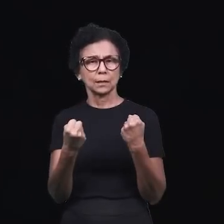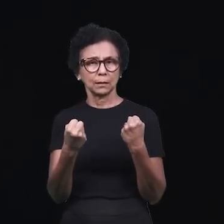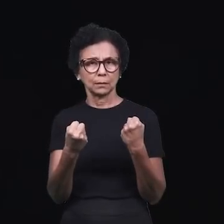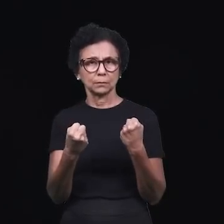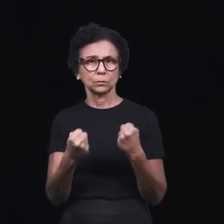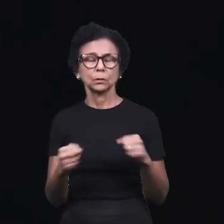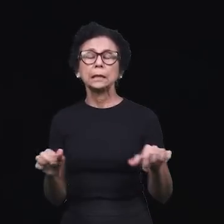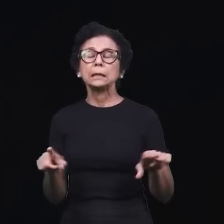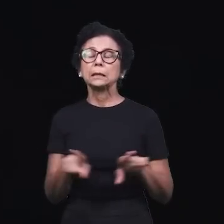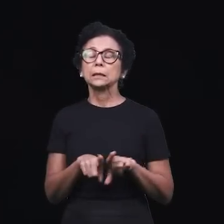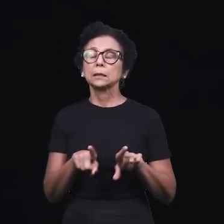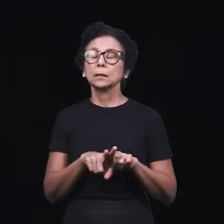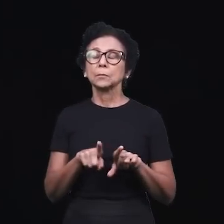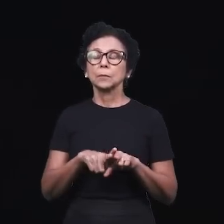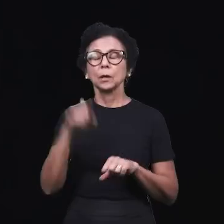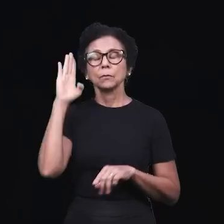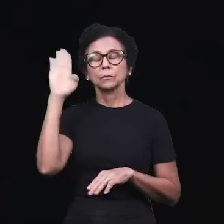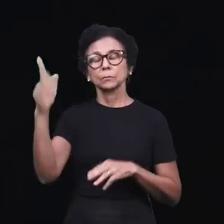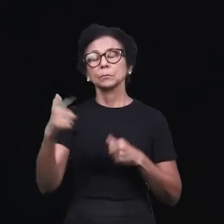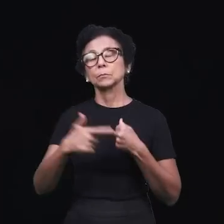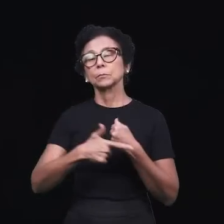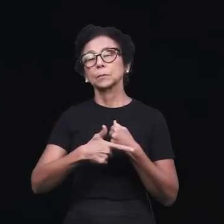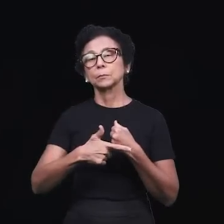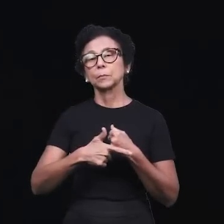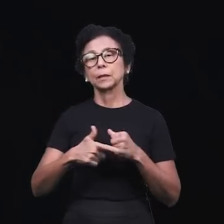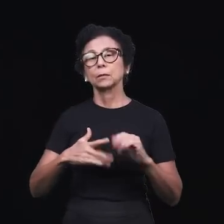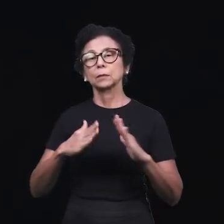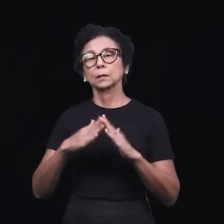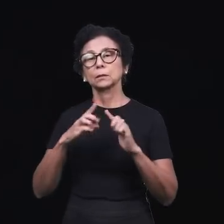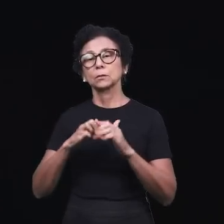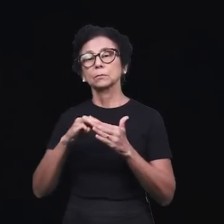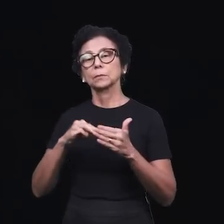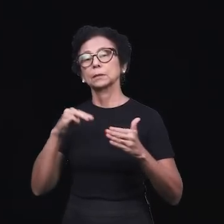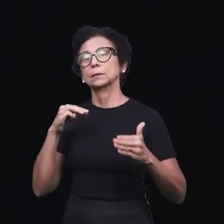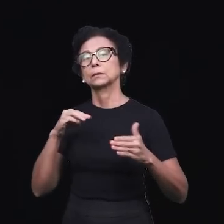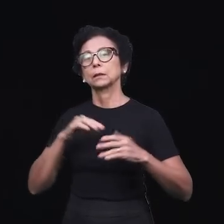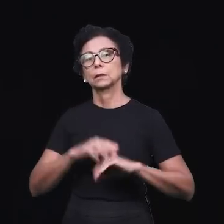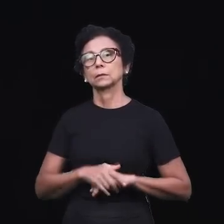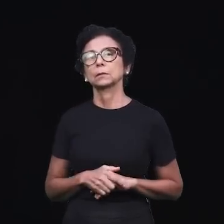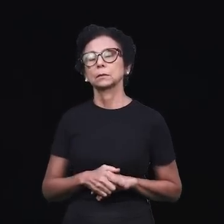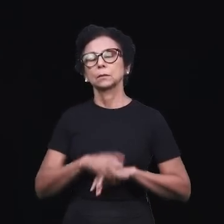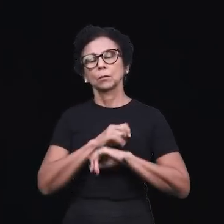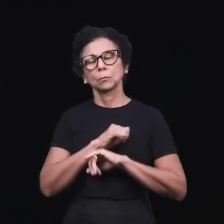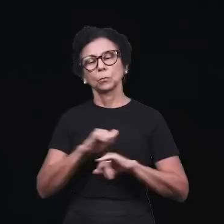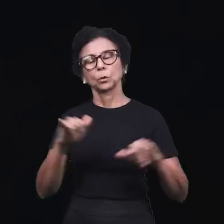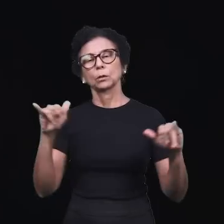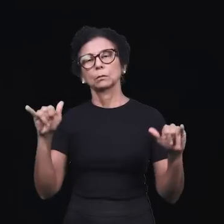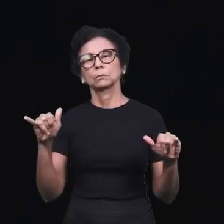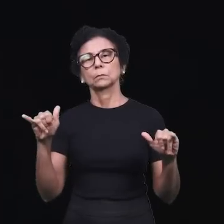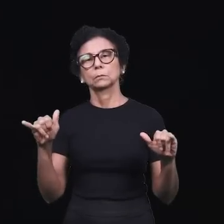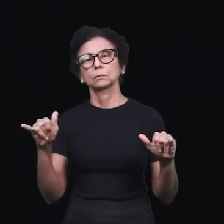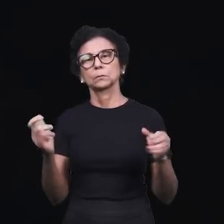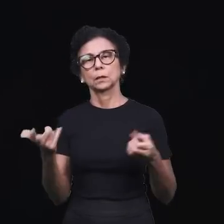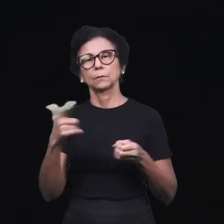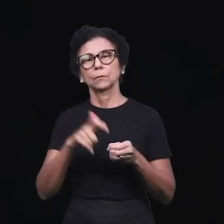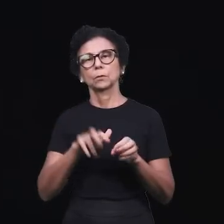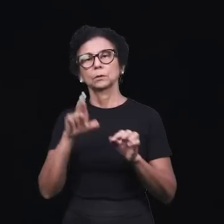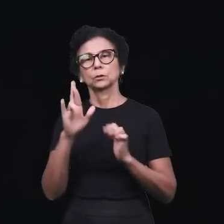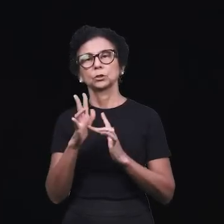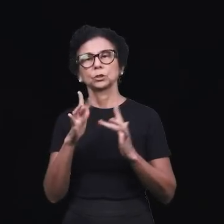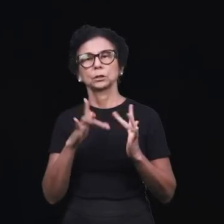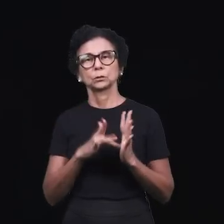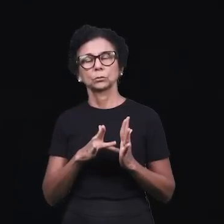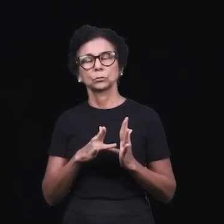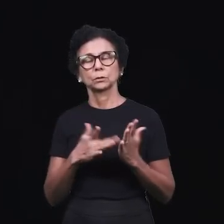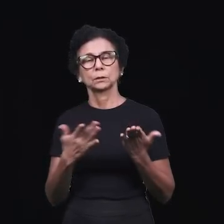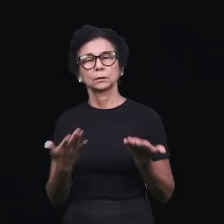destacar o papel fundamental da Igreja Cristã Maranata na proclamação desta